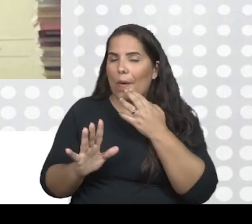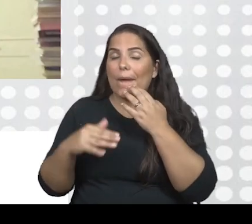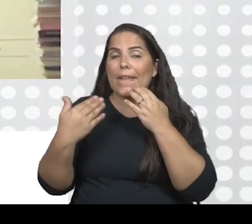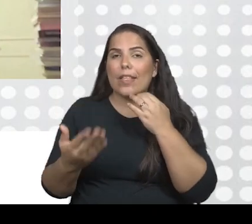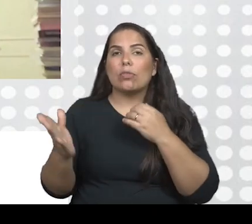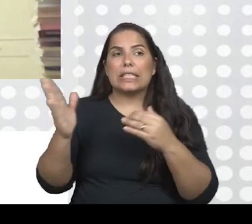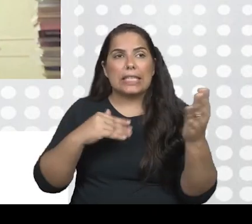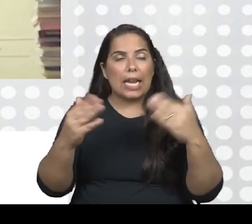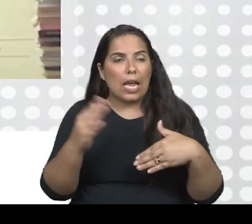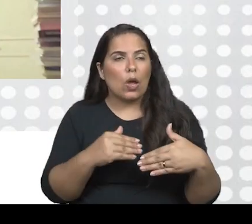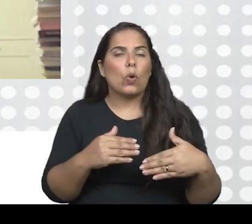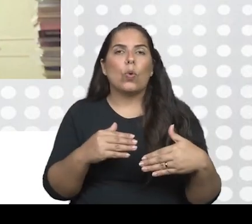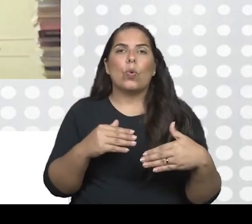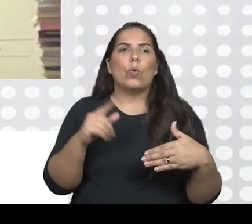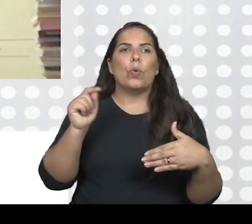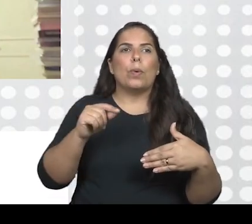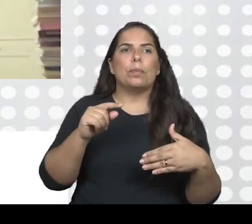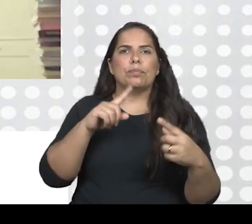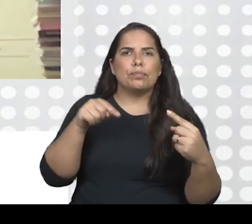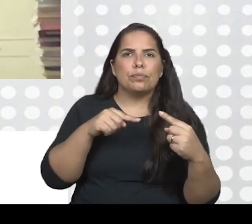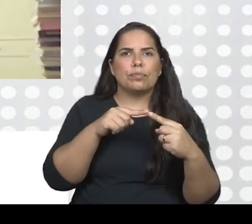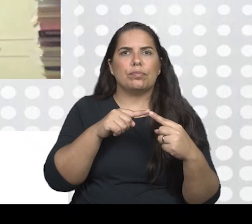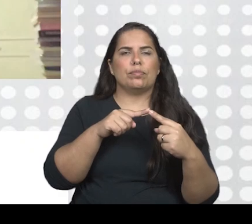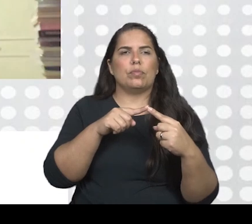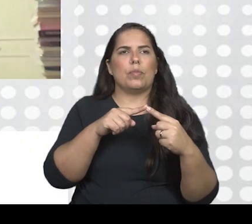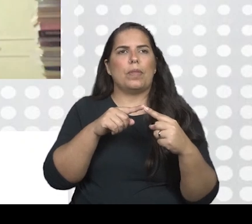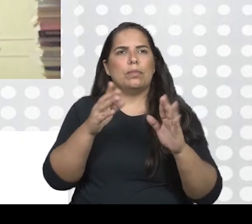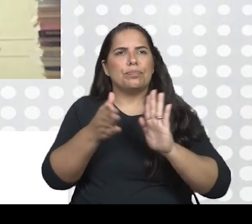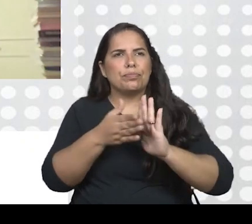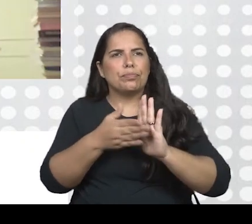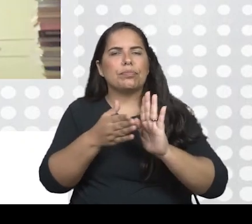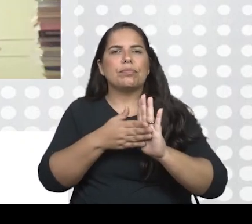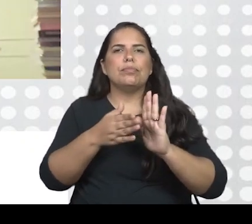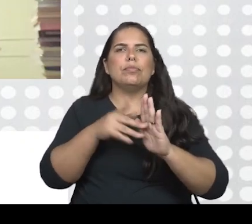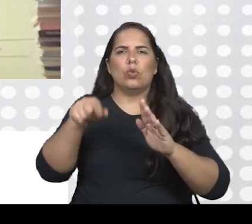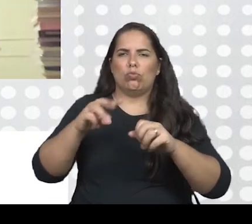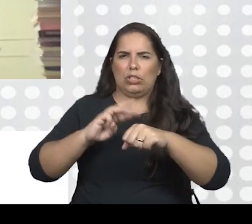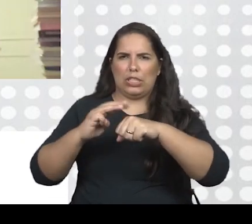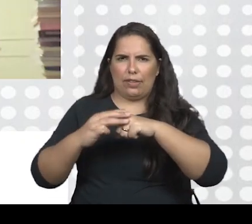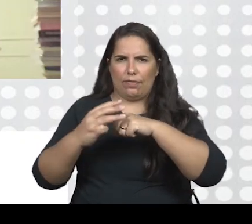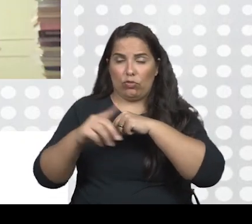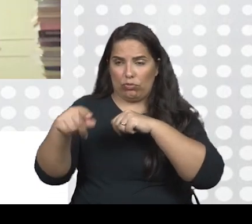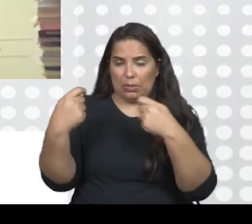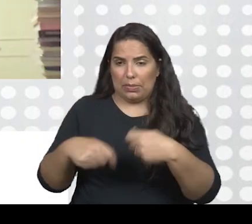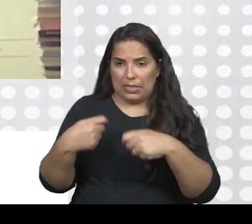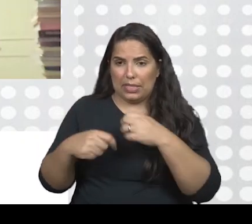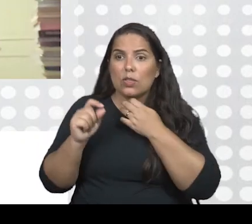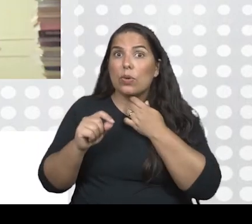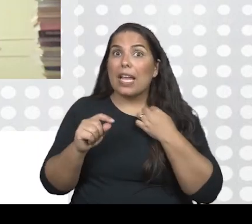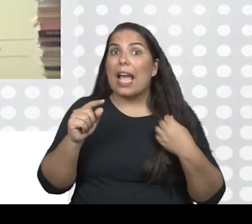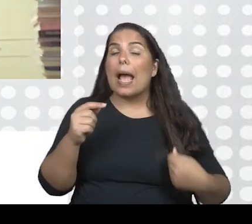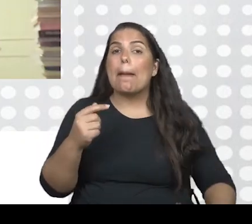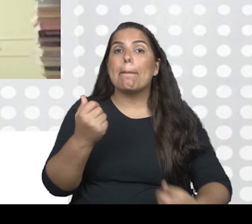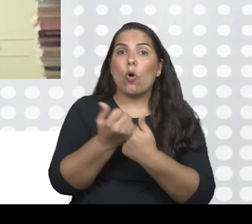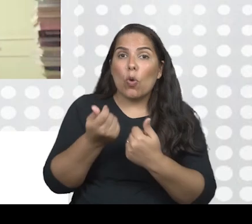quando eu trago a perspectiva da criança com síndrome congênita do Zika vírus, que precisa de um